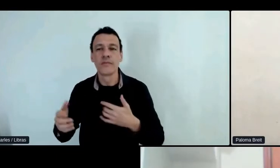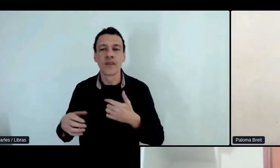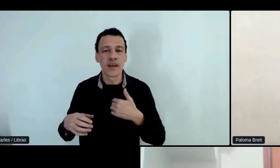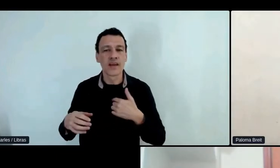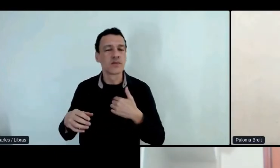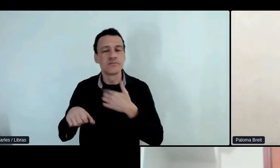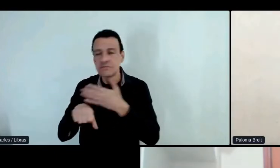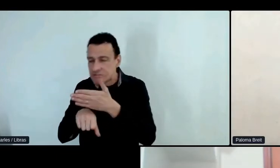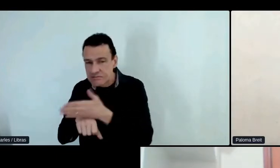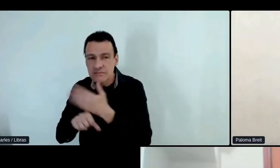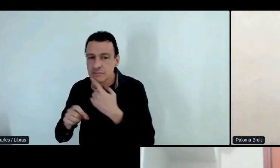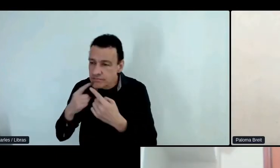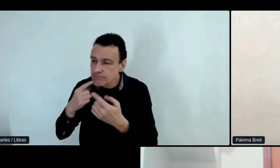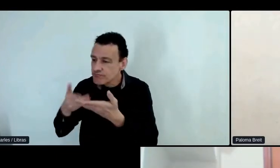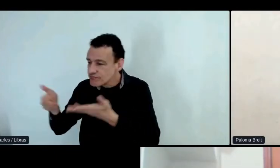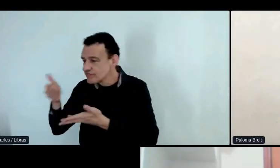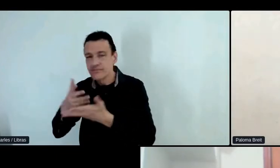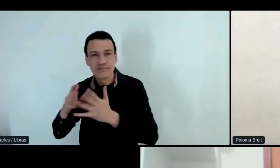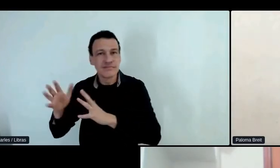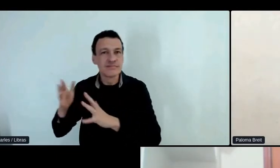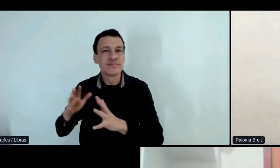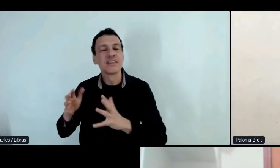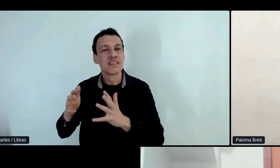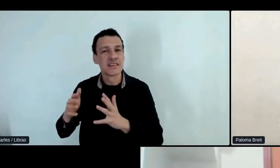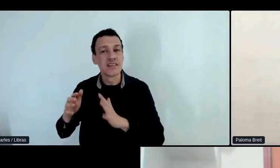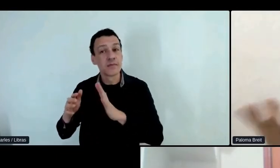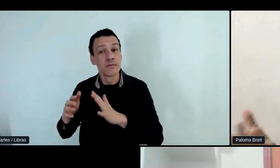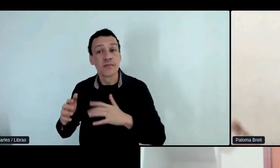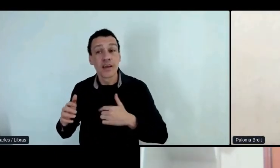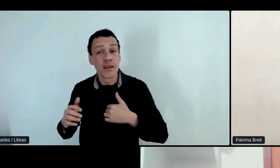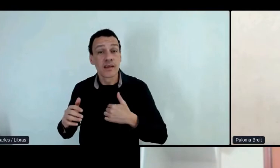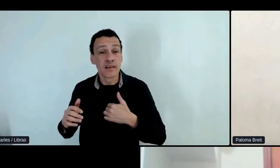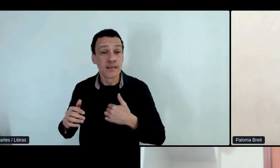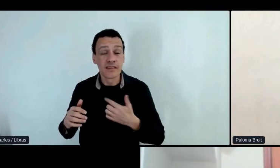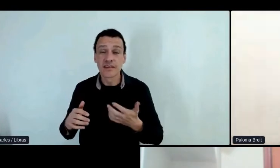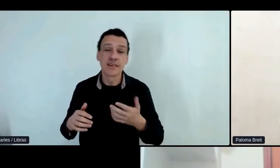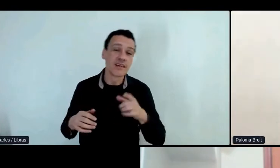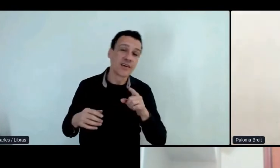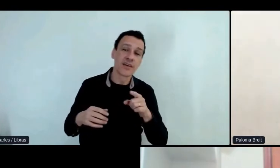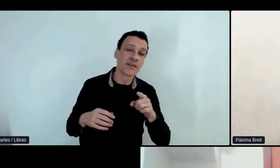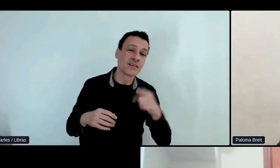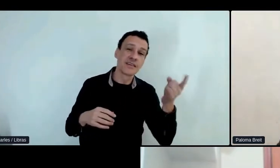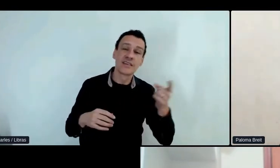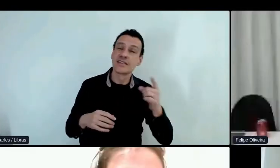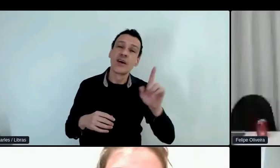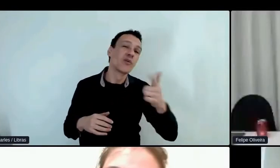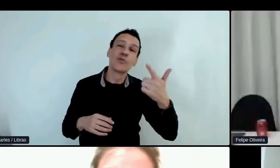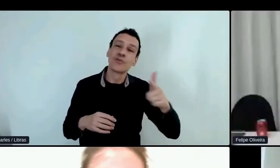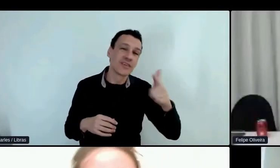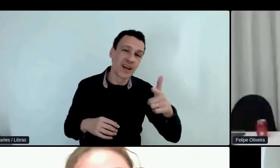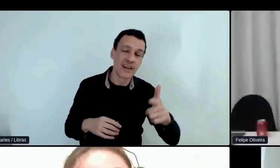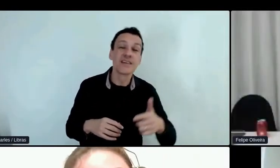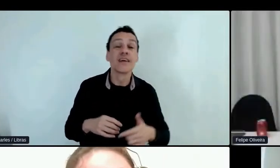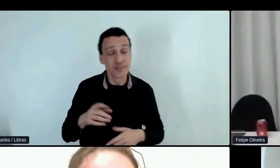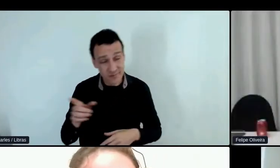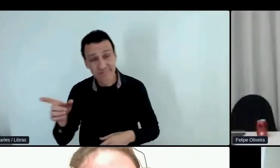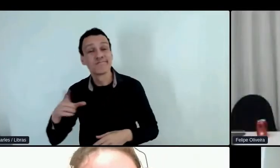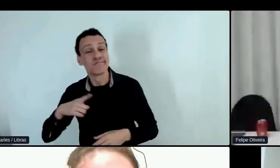eu trabalhei com pessoas com deficiência dentro da universidade e tinha um núcleo de acessibilidade, então também fazia inclusão de pessoas